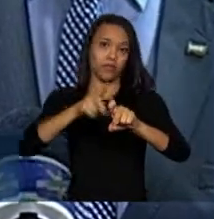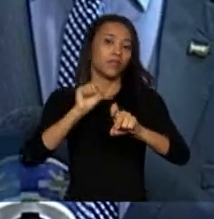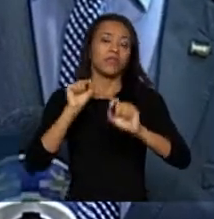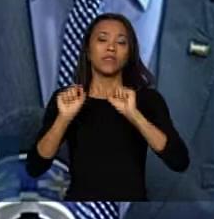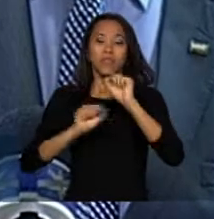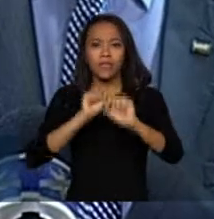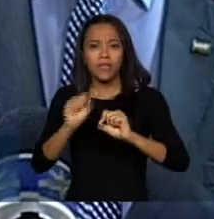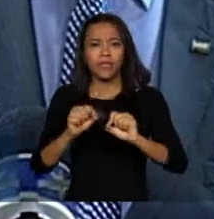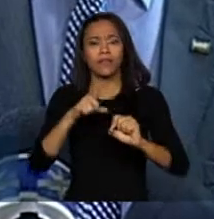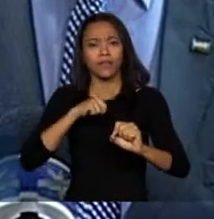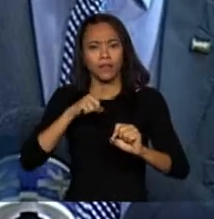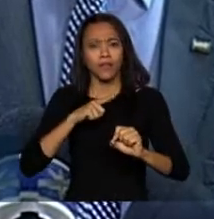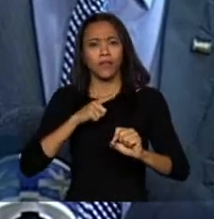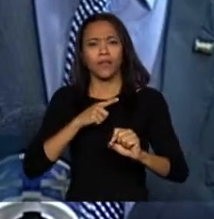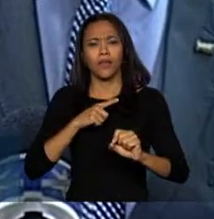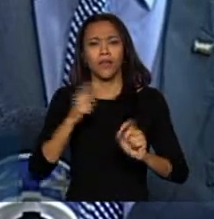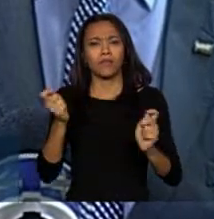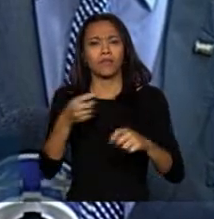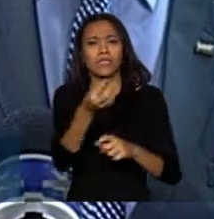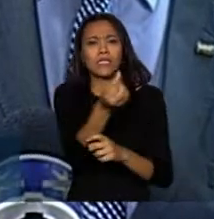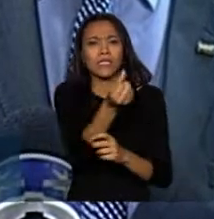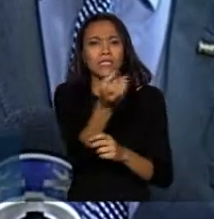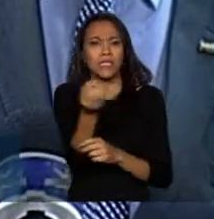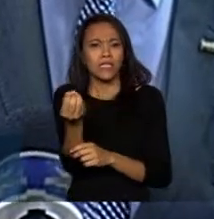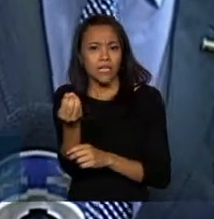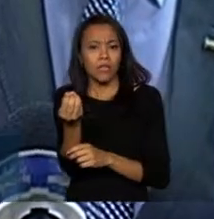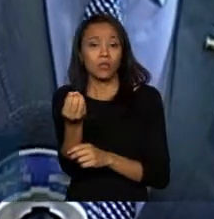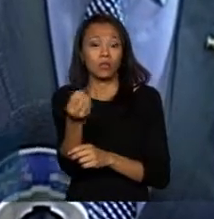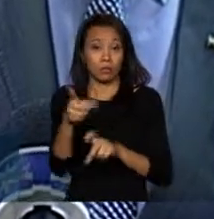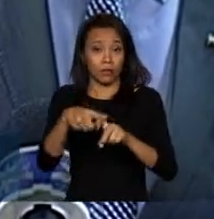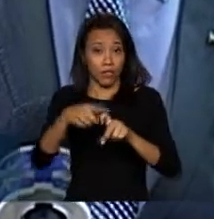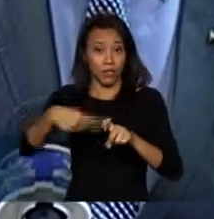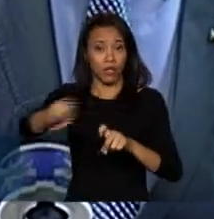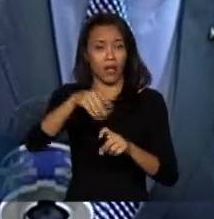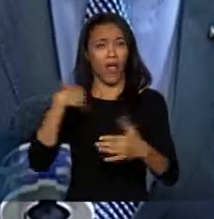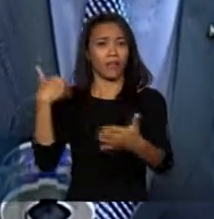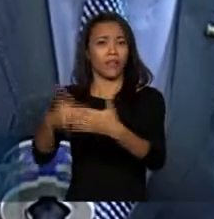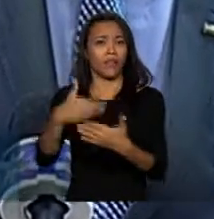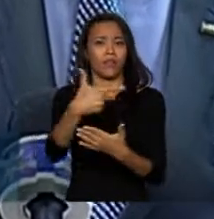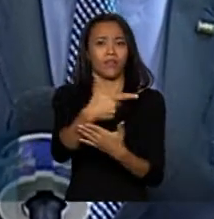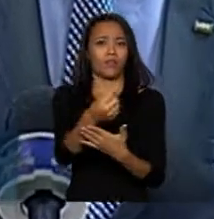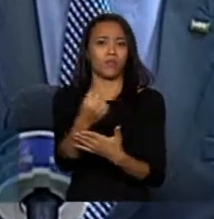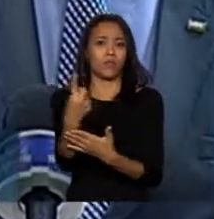ter 600 mil médicos. Em 2026, nós precisamos atingir